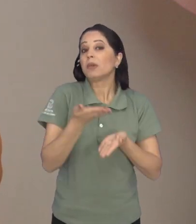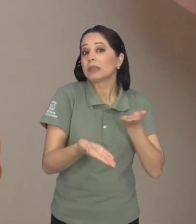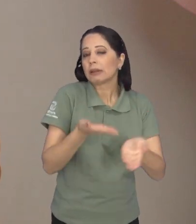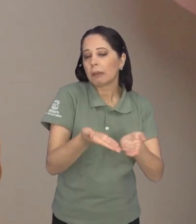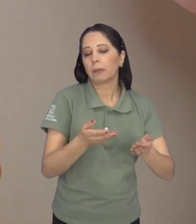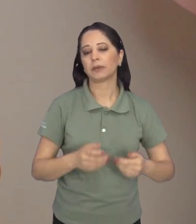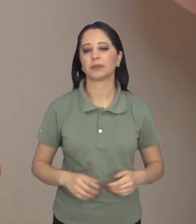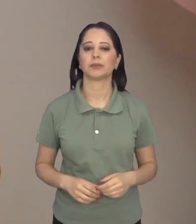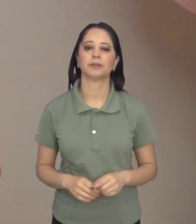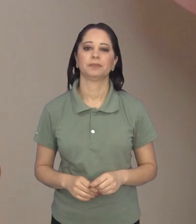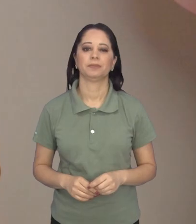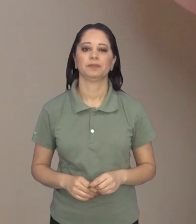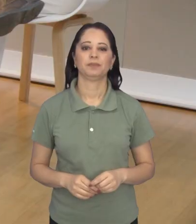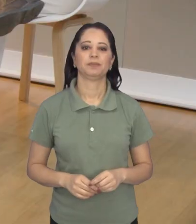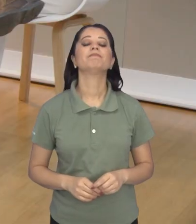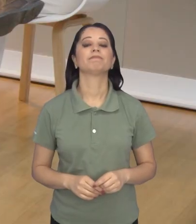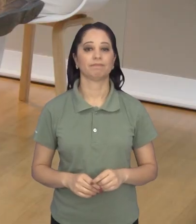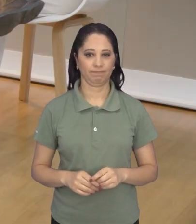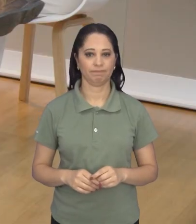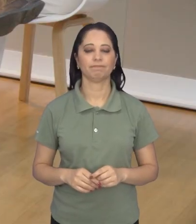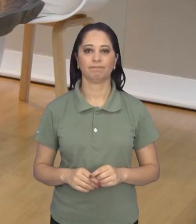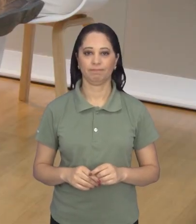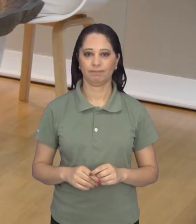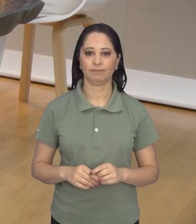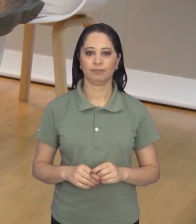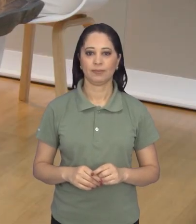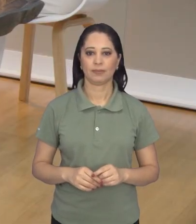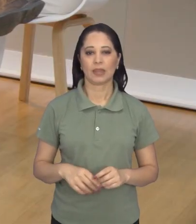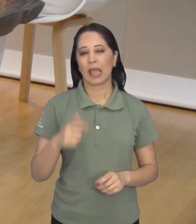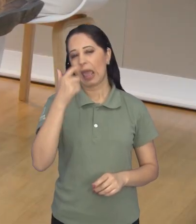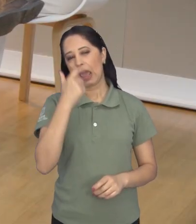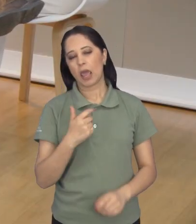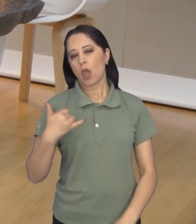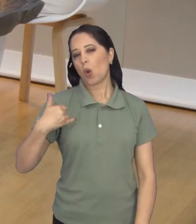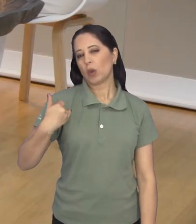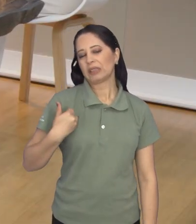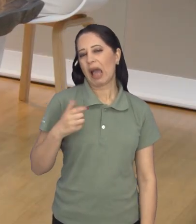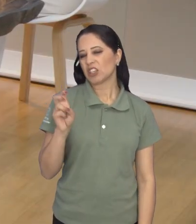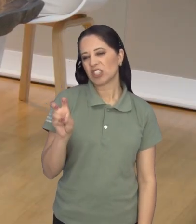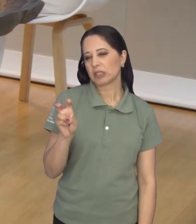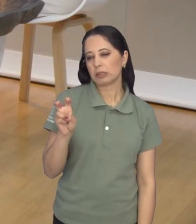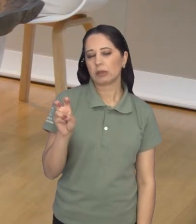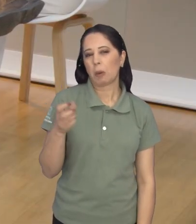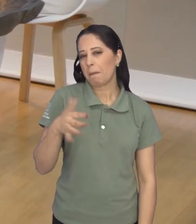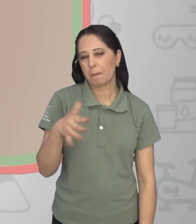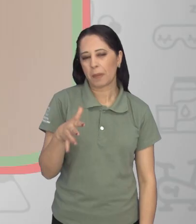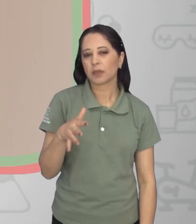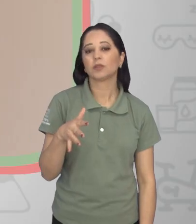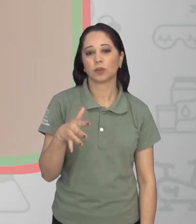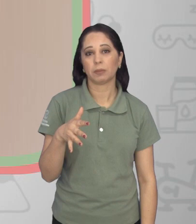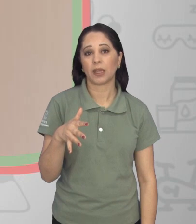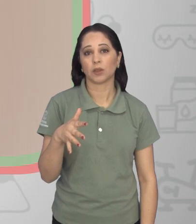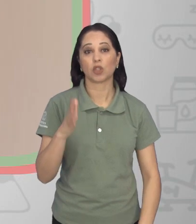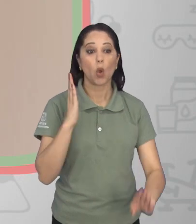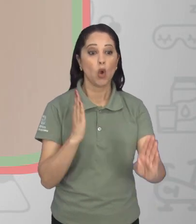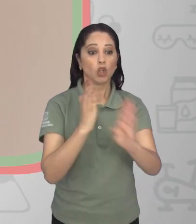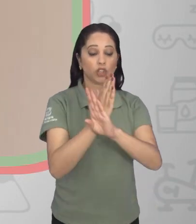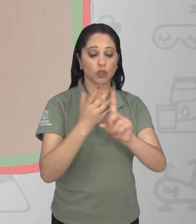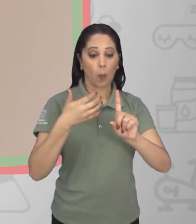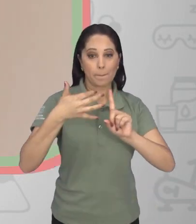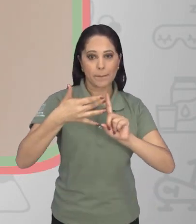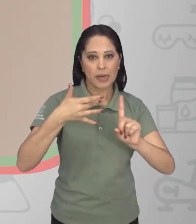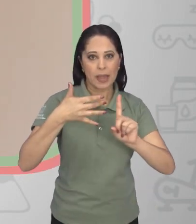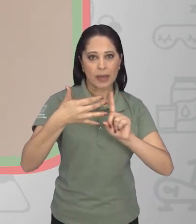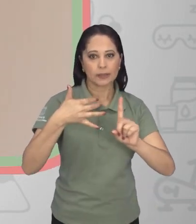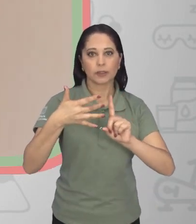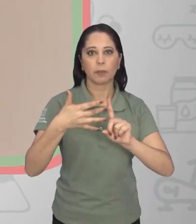tem superado essa síndrome. Vamos ver, doutor? A síndrome surgiu na minha vida quando eu tinha mais ou menos uns 5,